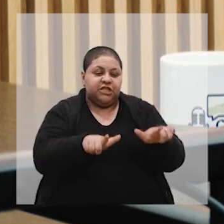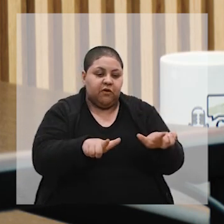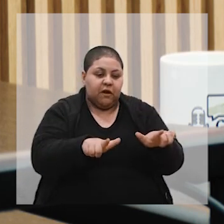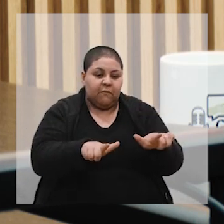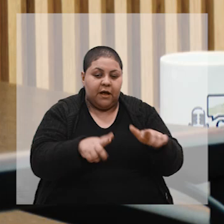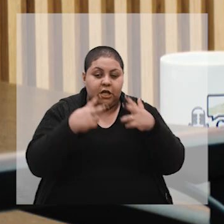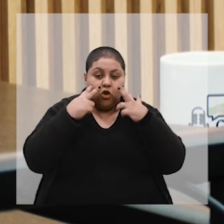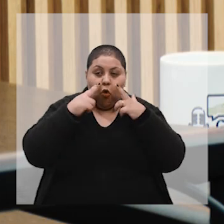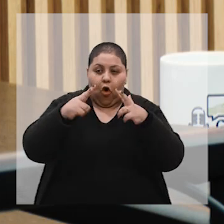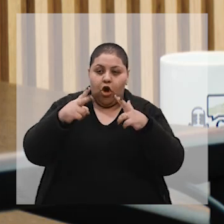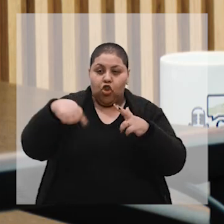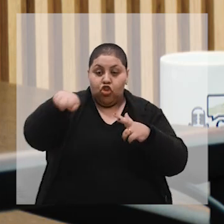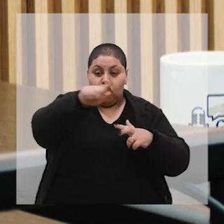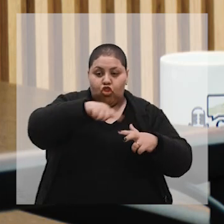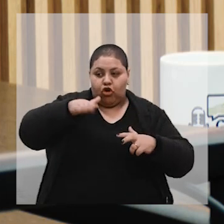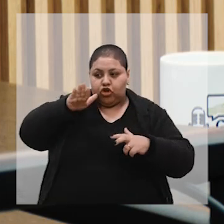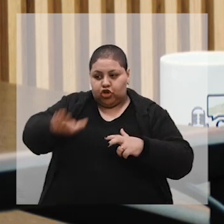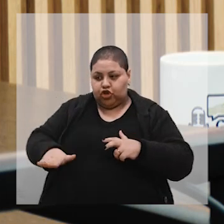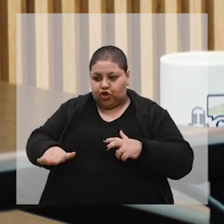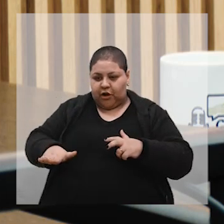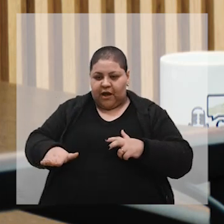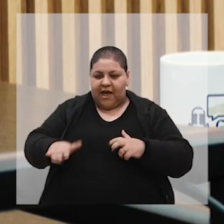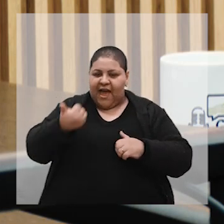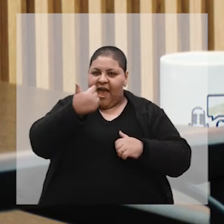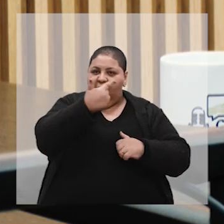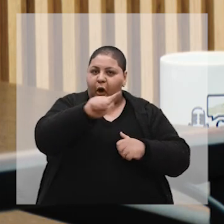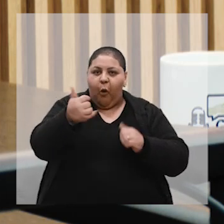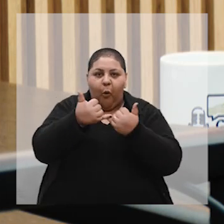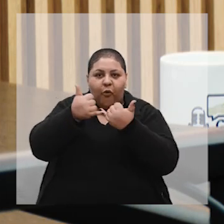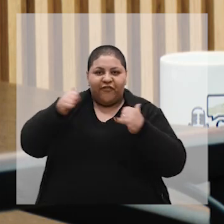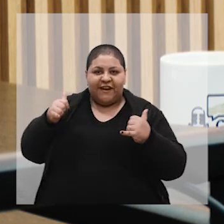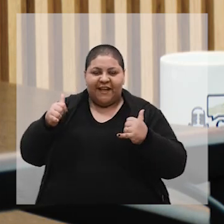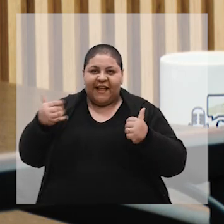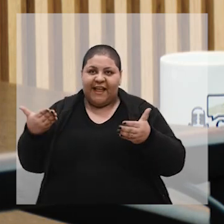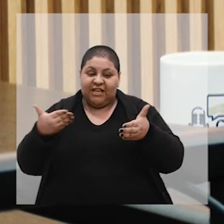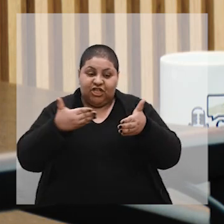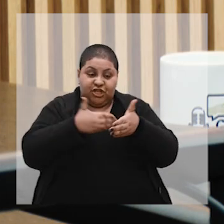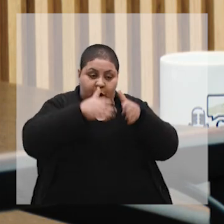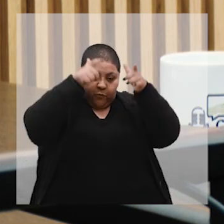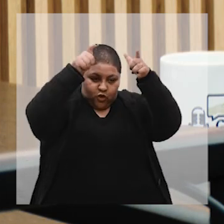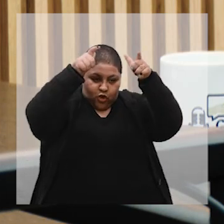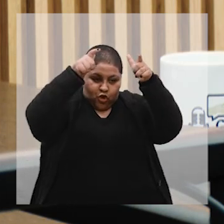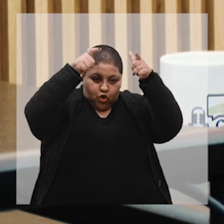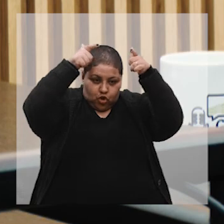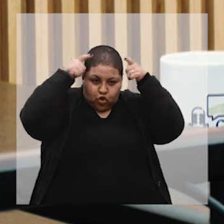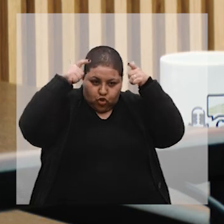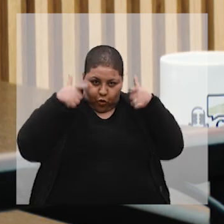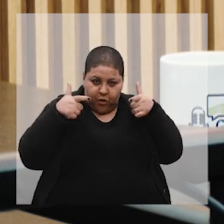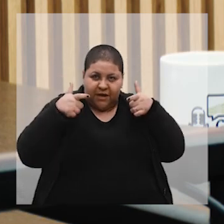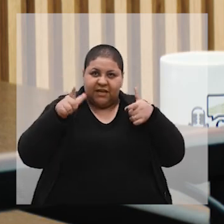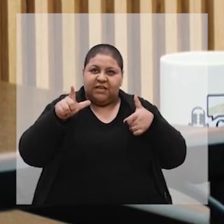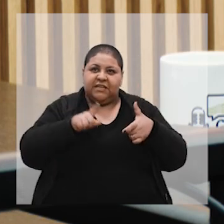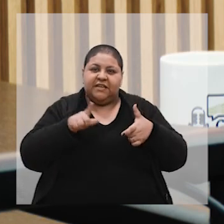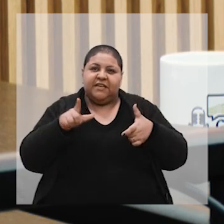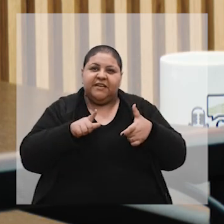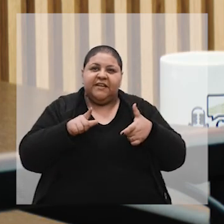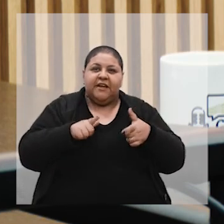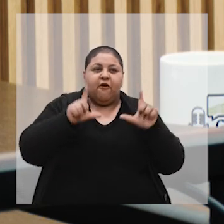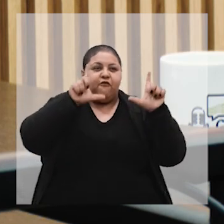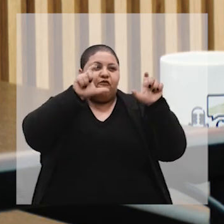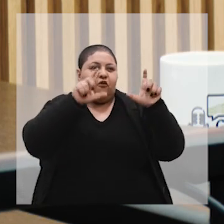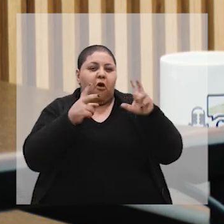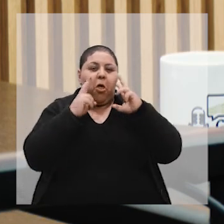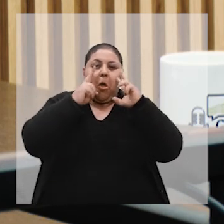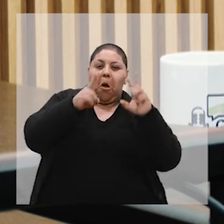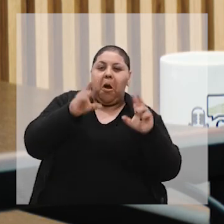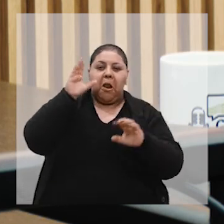gente jogar, é outra energia, cara. Sim. Quando nós chegamos em Antônio Prado, aí tem bajulação,